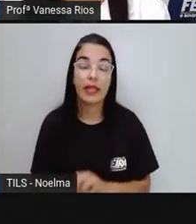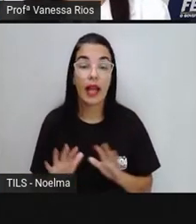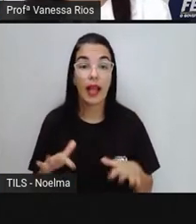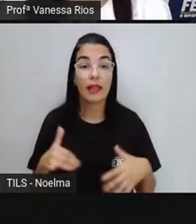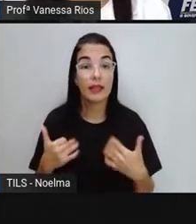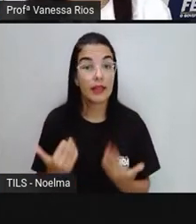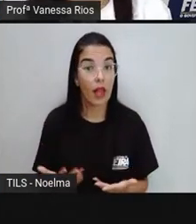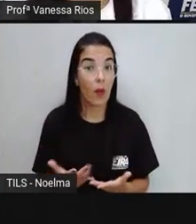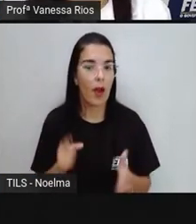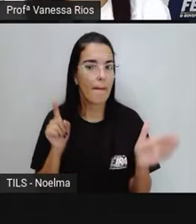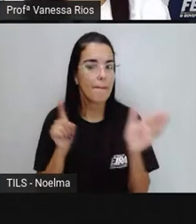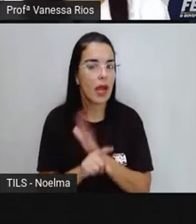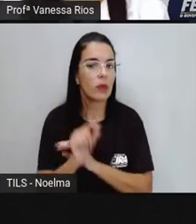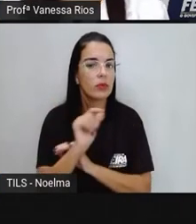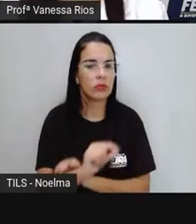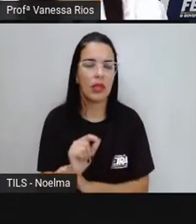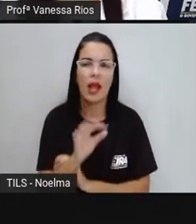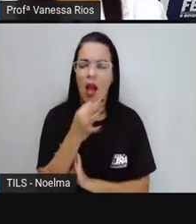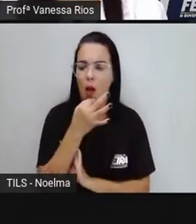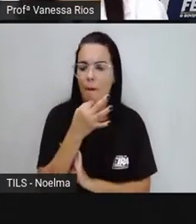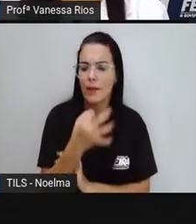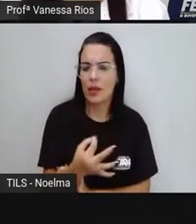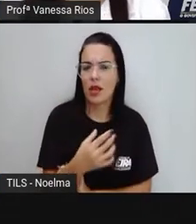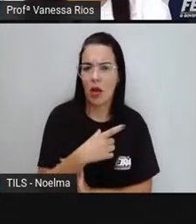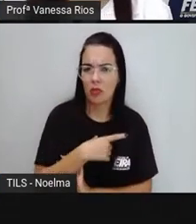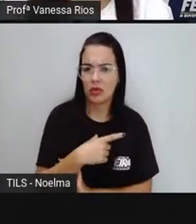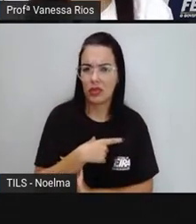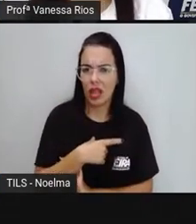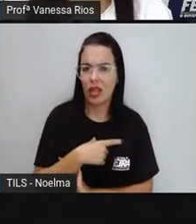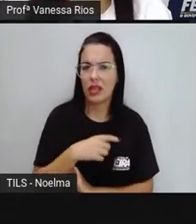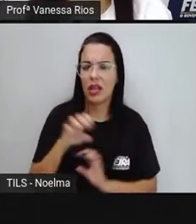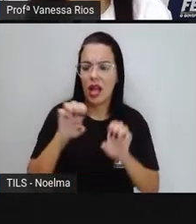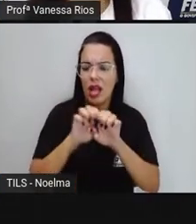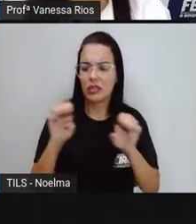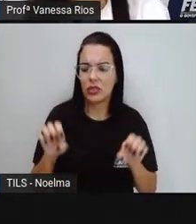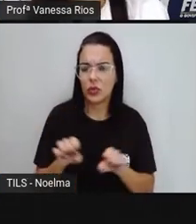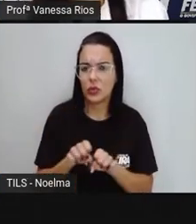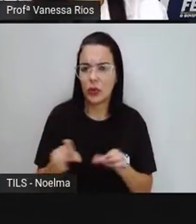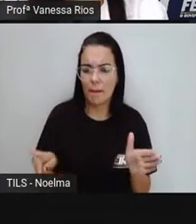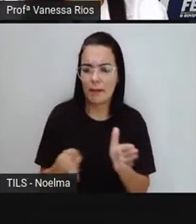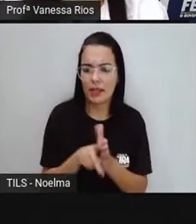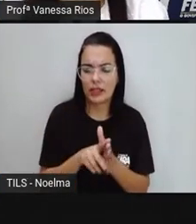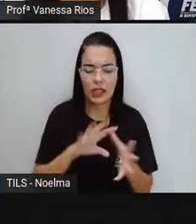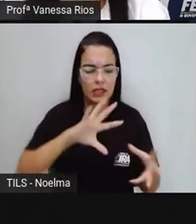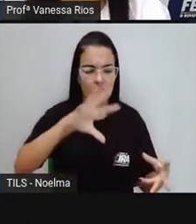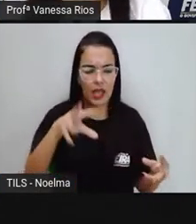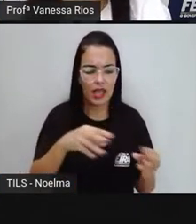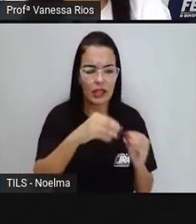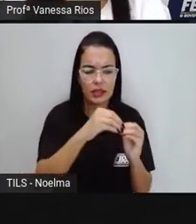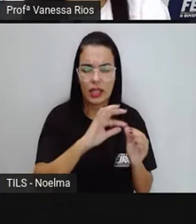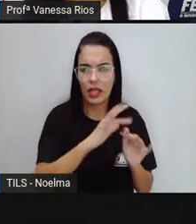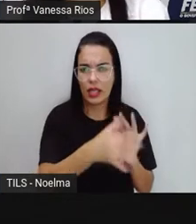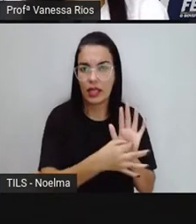Então, olha só a pergunta, estas opiniões constituem uma resenha crítica? Olha só,